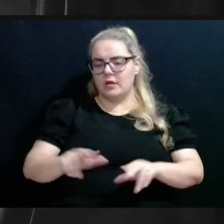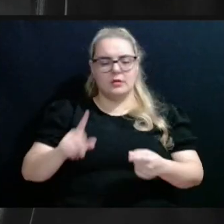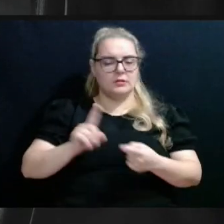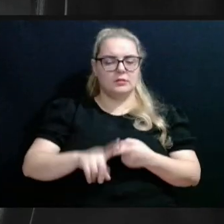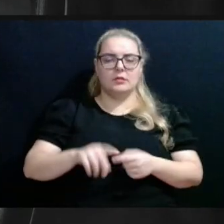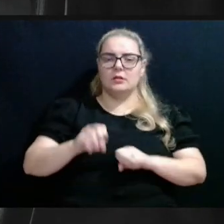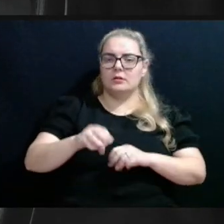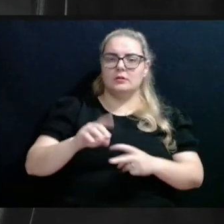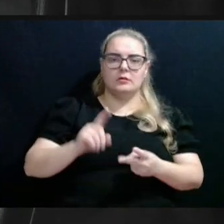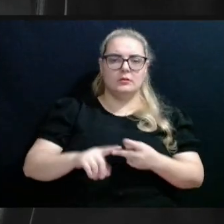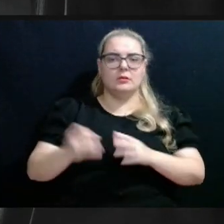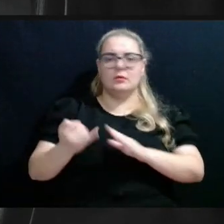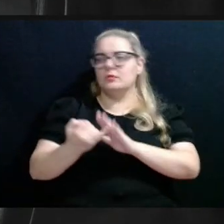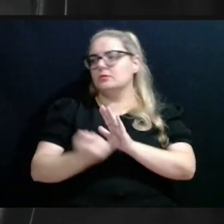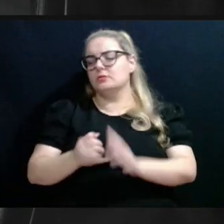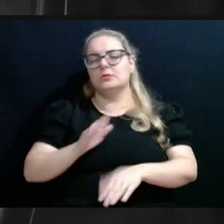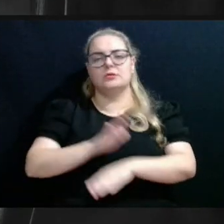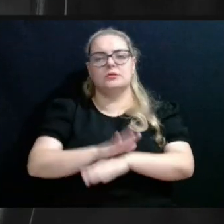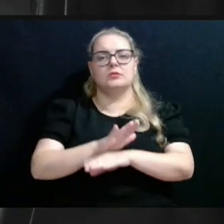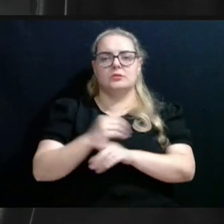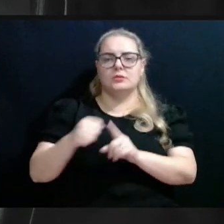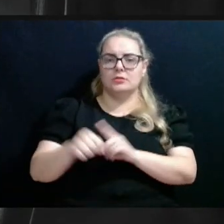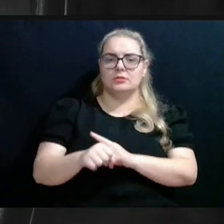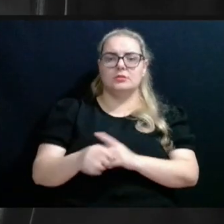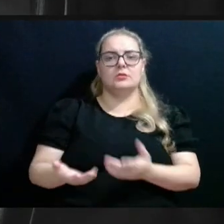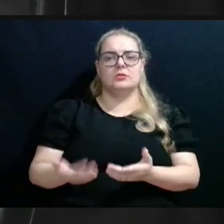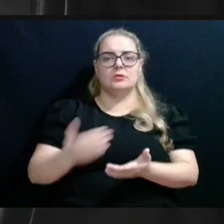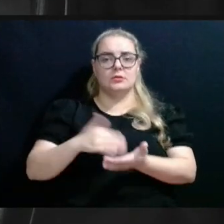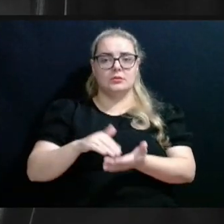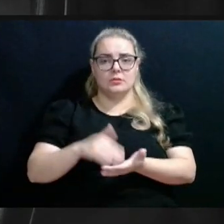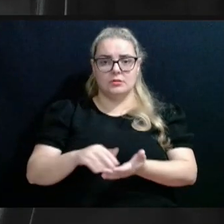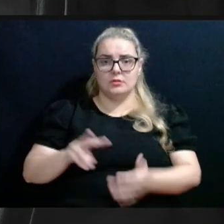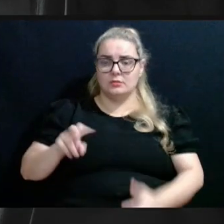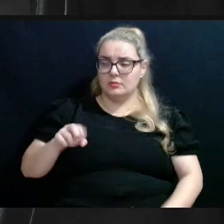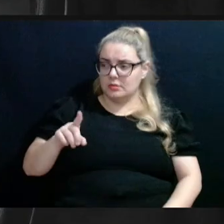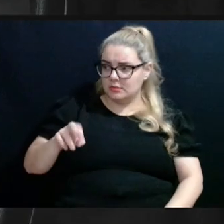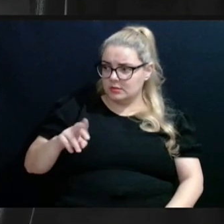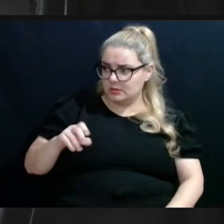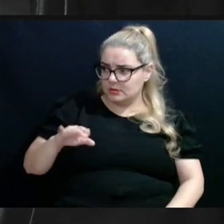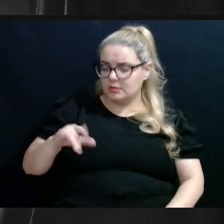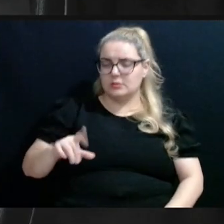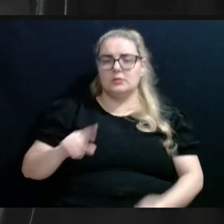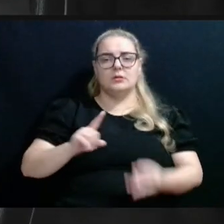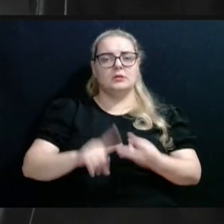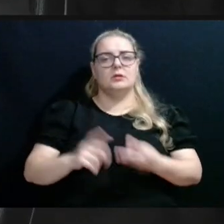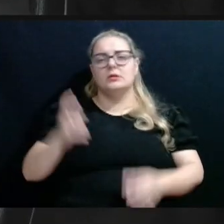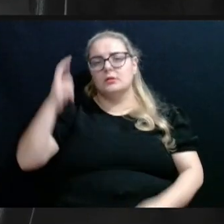entidades assistenciais, através da Secretaria da Vandecleia, na área da cultura,